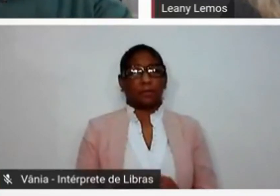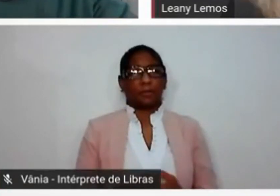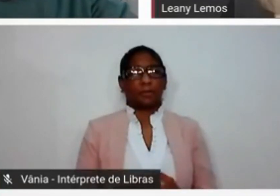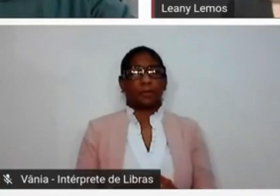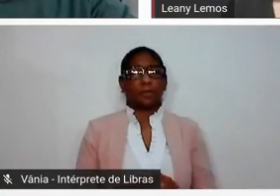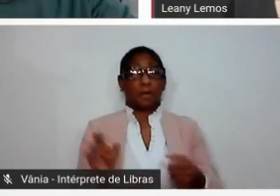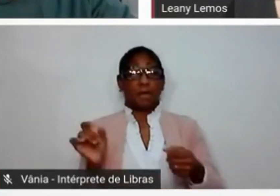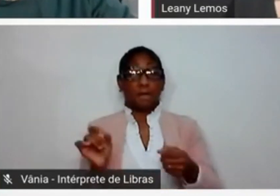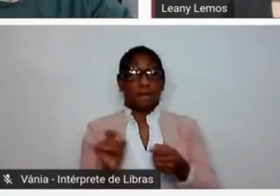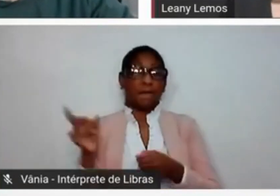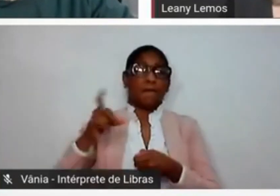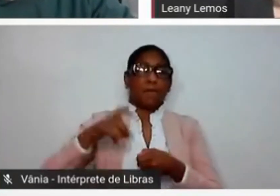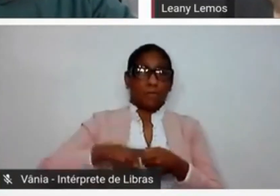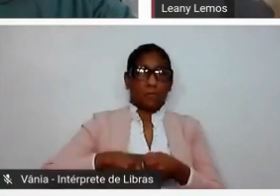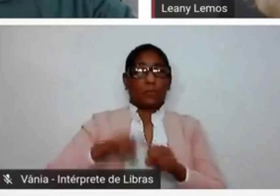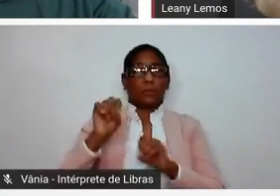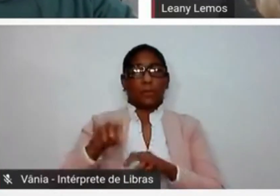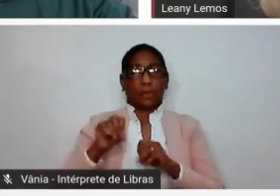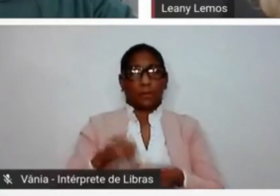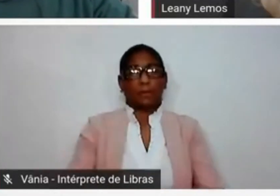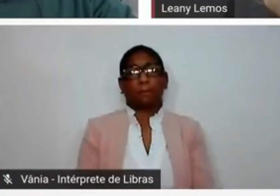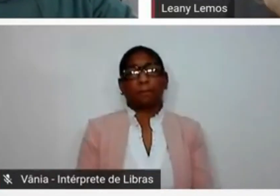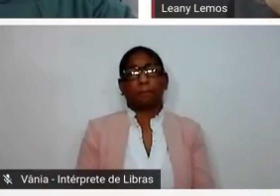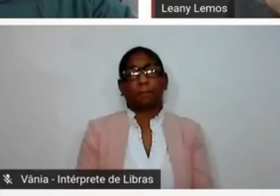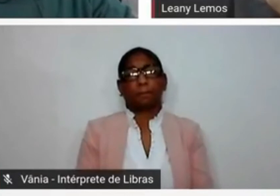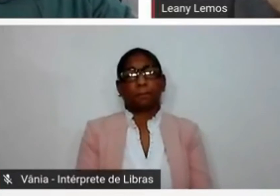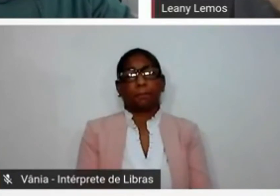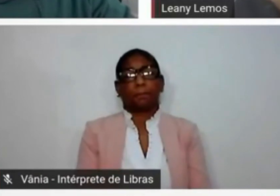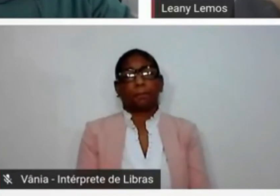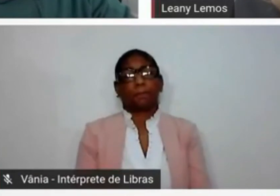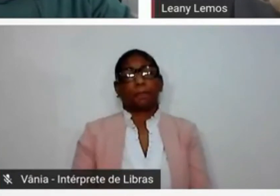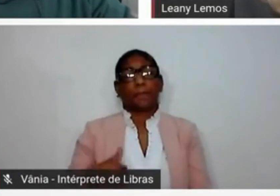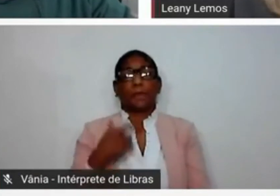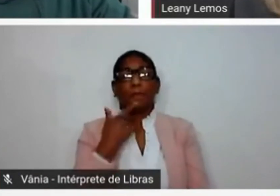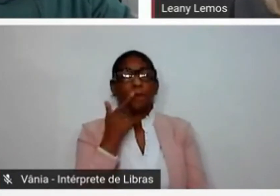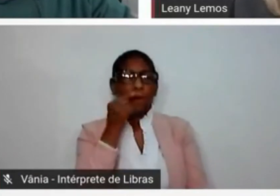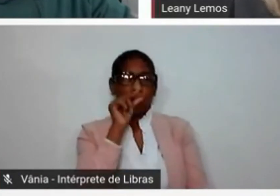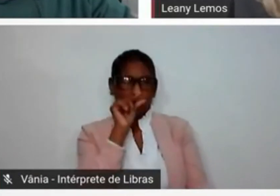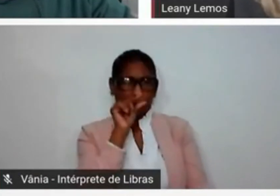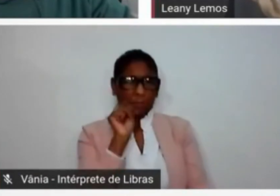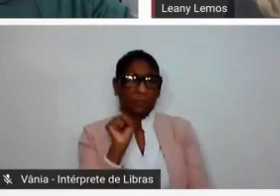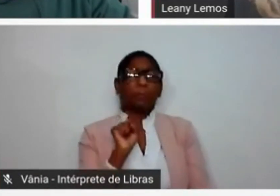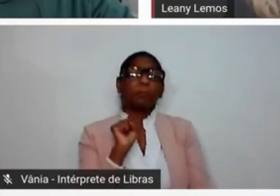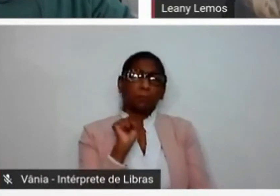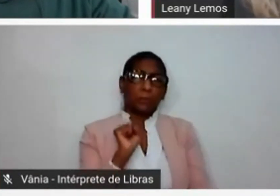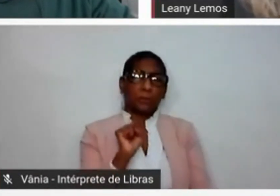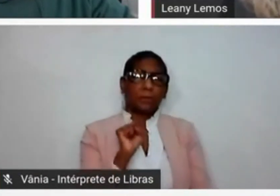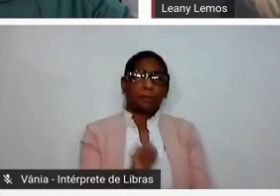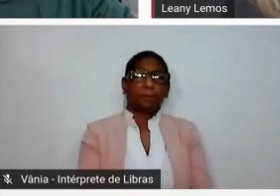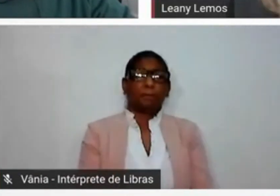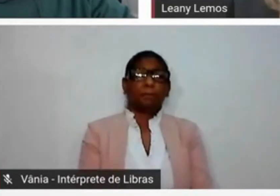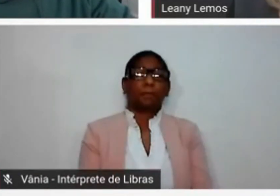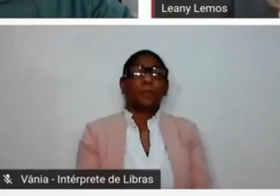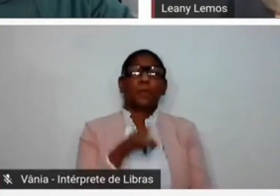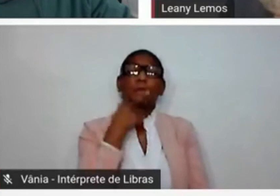esse retorno da educação. Governador, posso acrescentar Por uma favor. coisinha em relação a essa questão